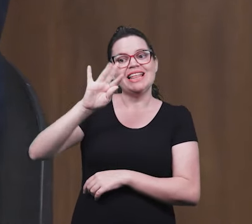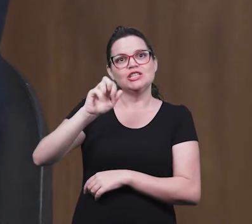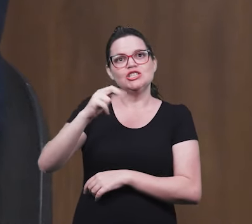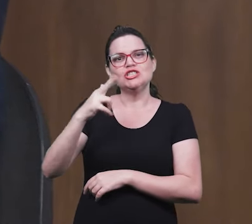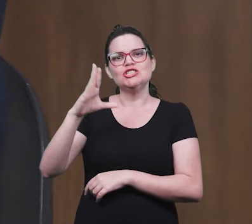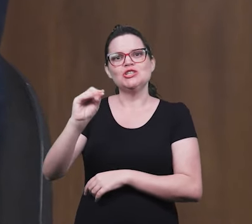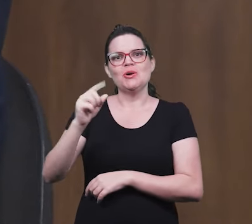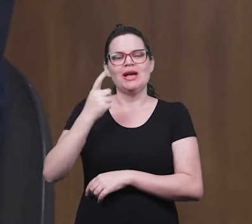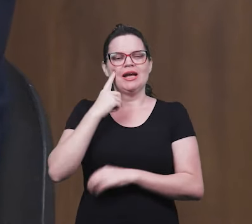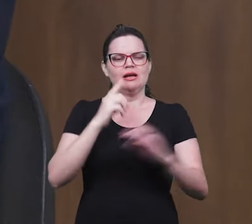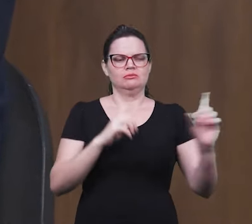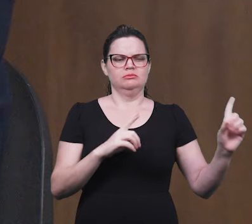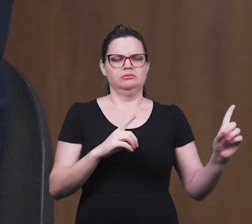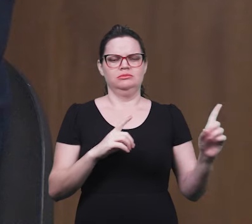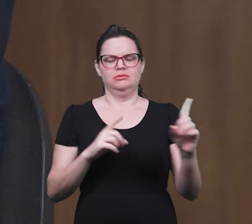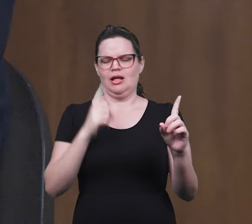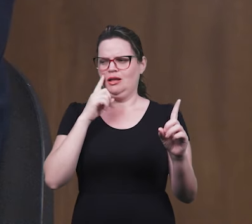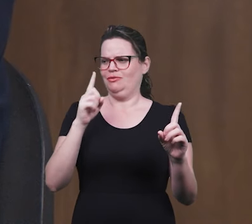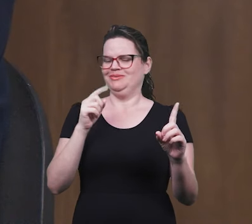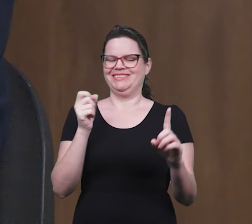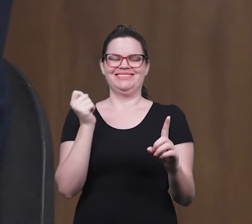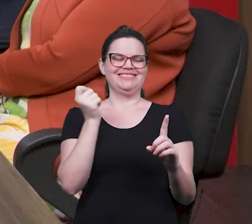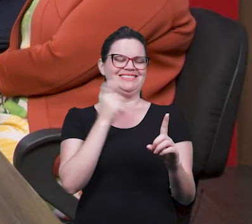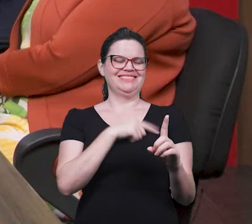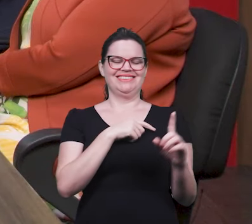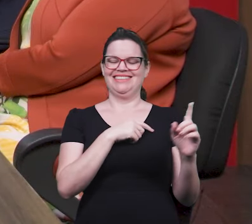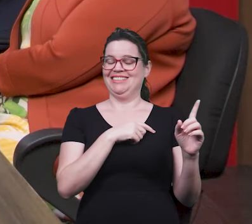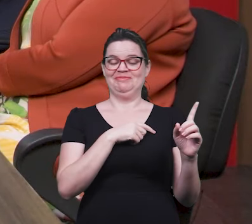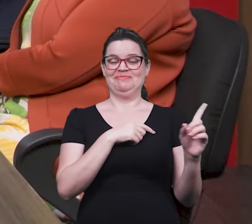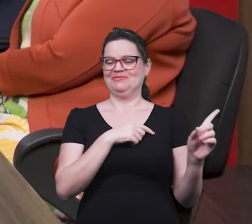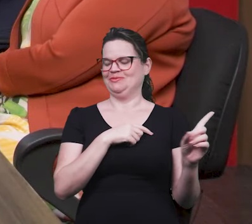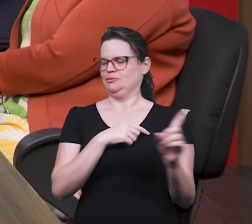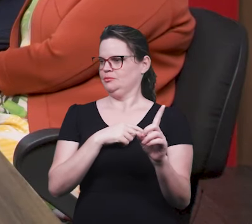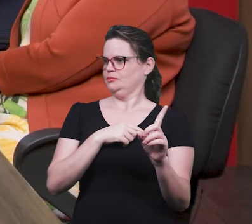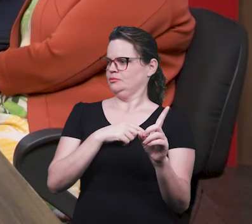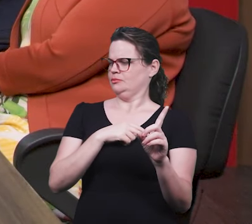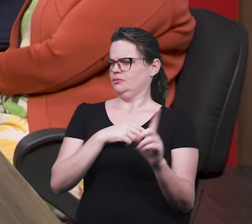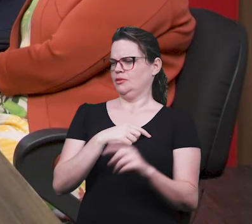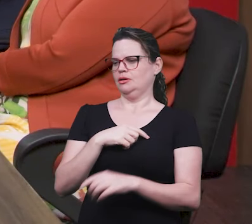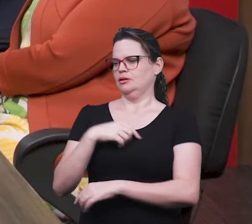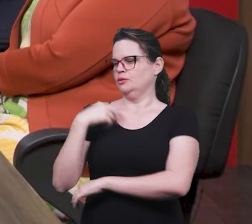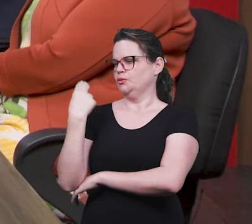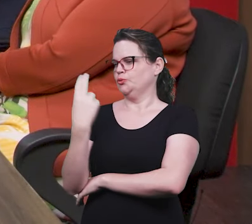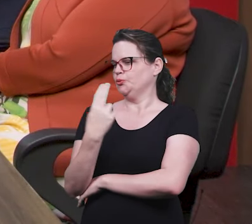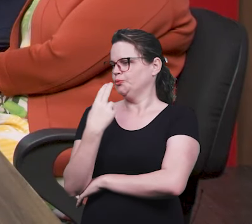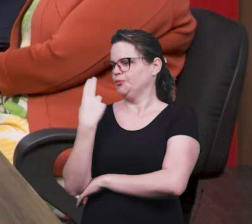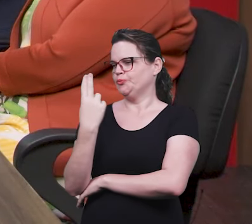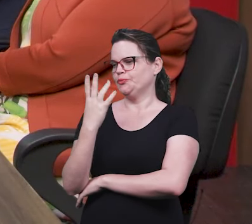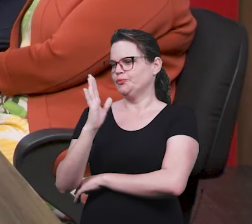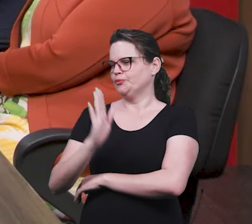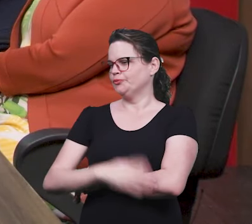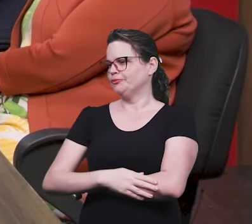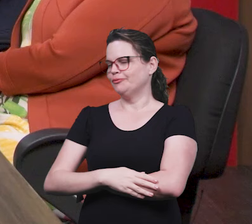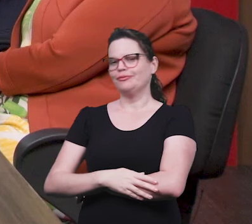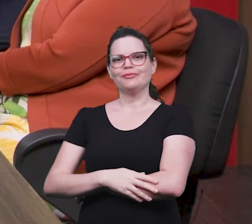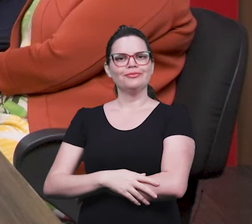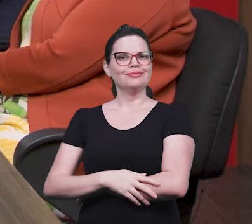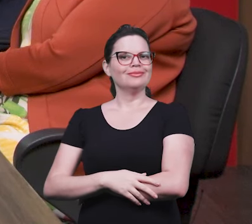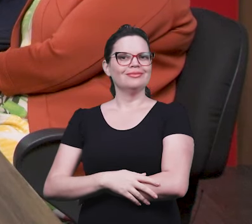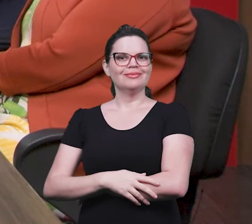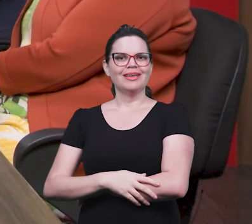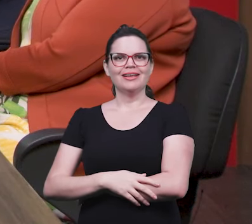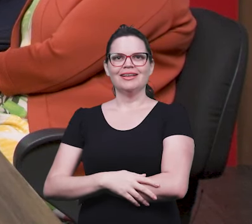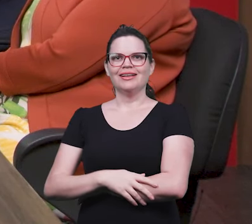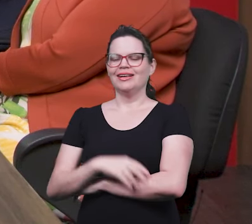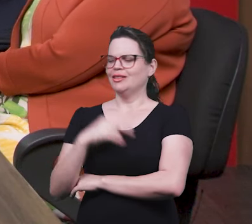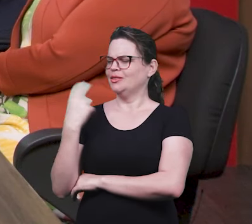olhou, foi muito engraçado. Ela olhou, isso não é possível. Ela lembrou na hora, pastor?